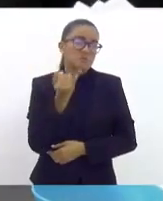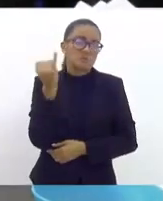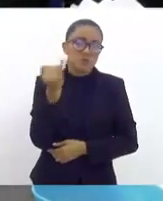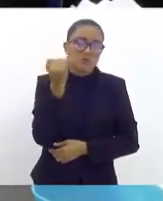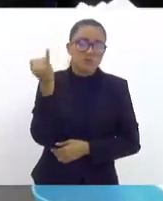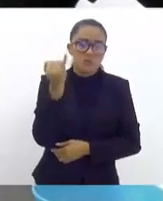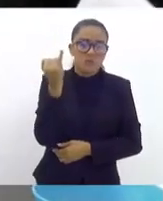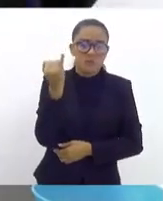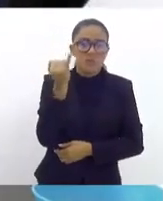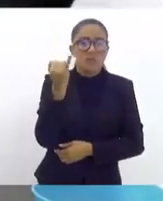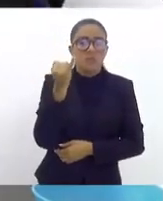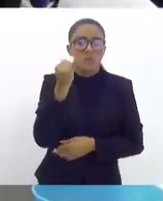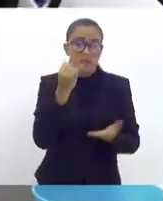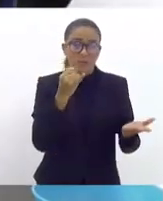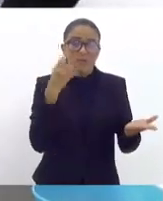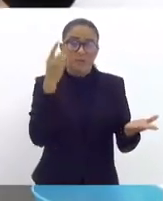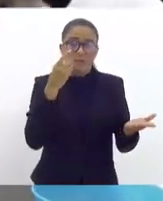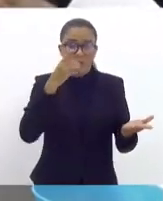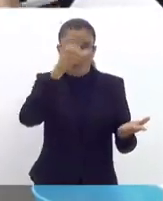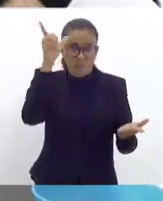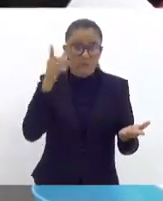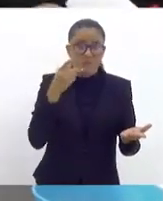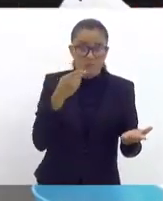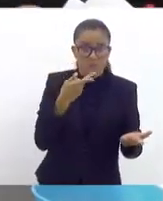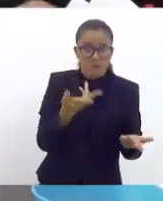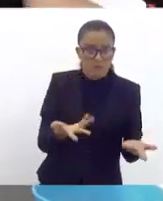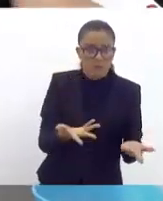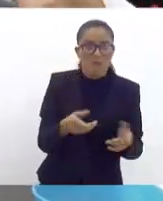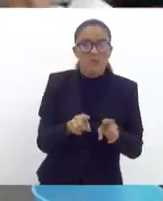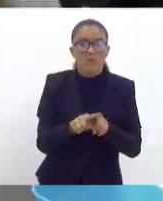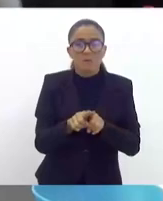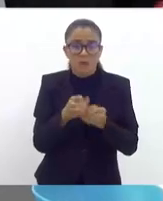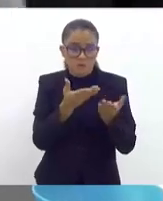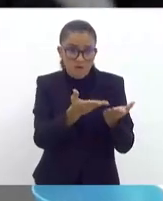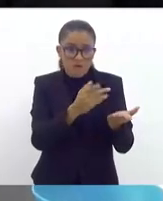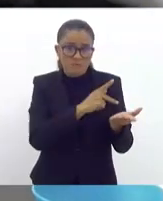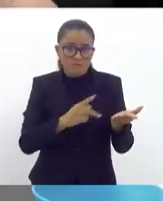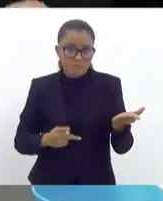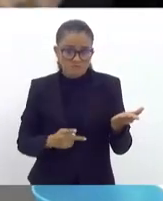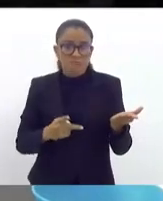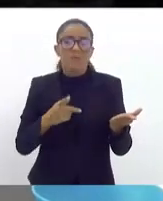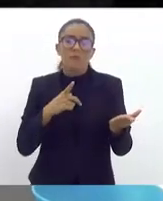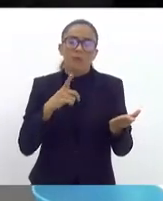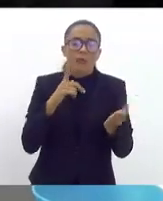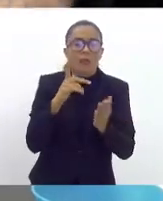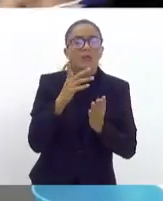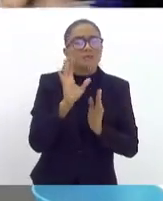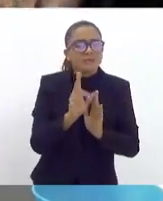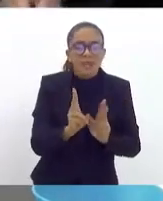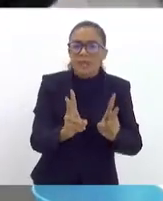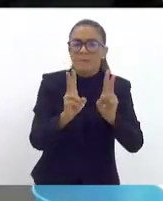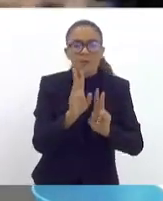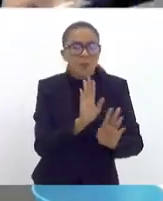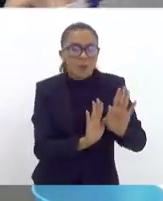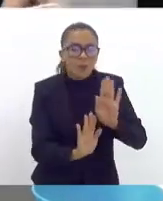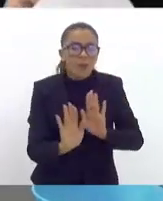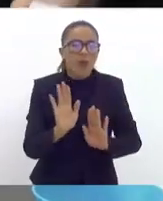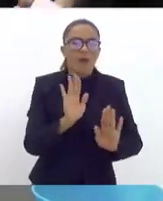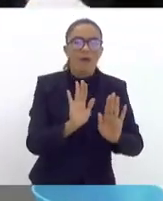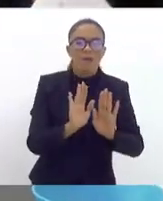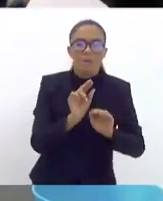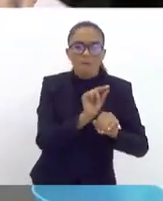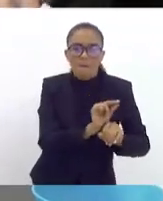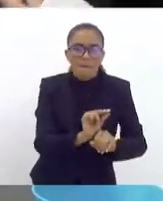o Deputado Luiz Paulo colocou e vossa excelência tem demonstrado zelo cuidado né tá trazendo